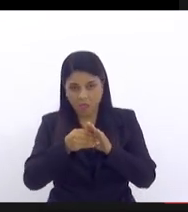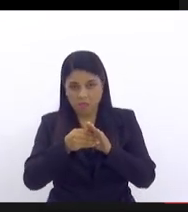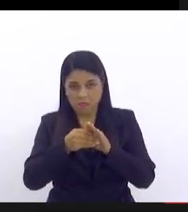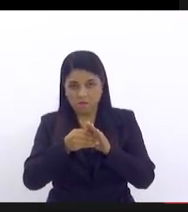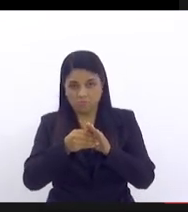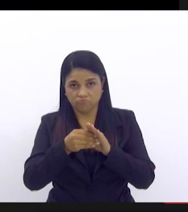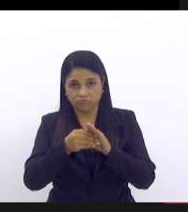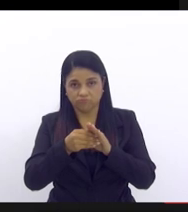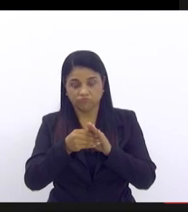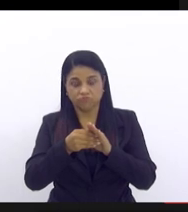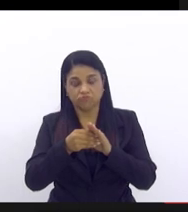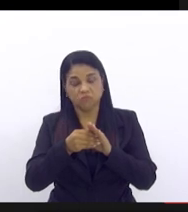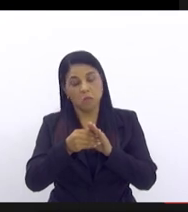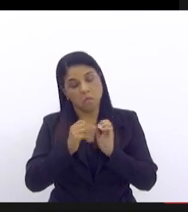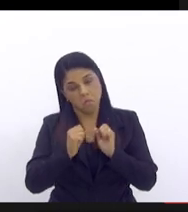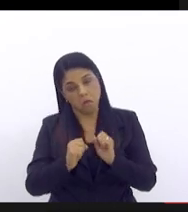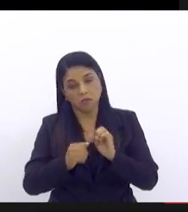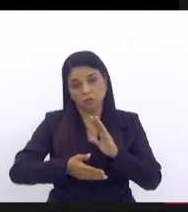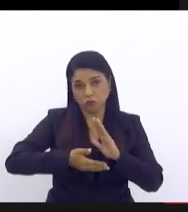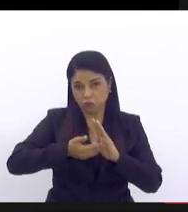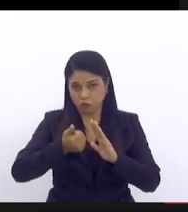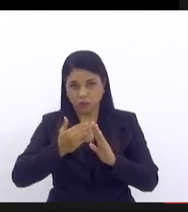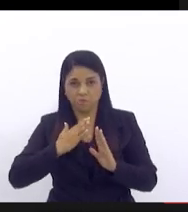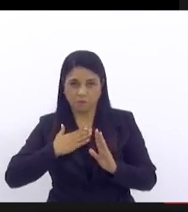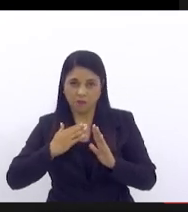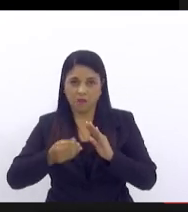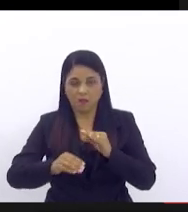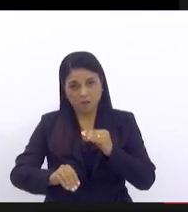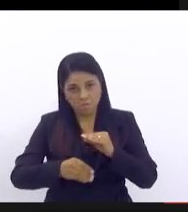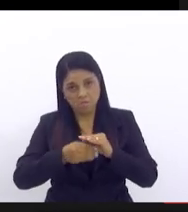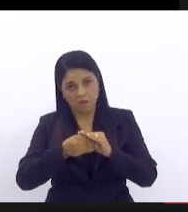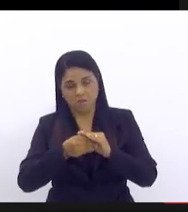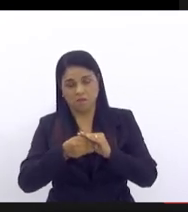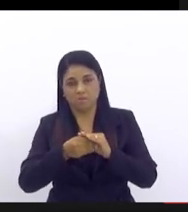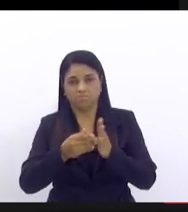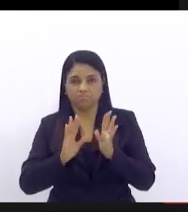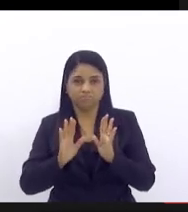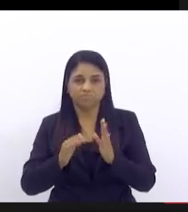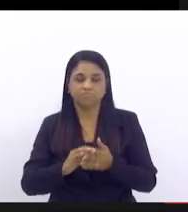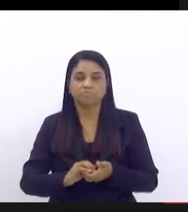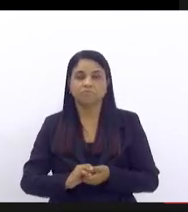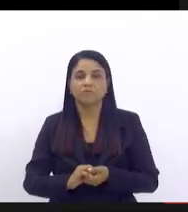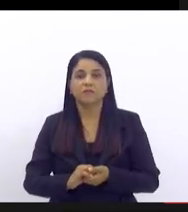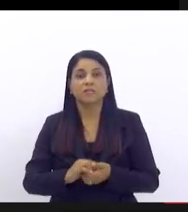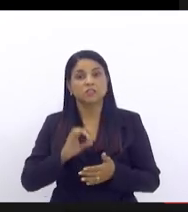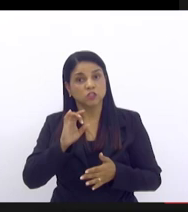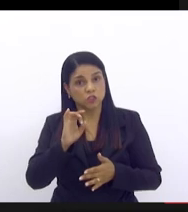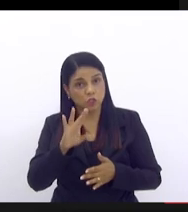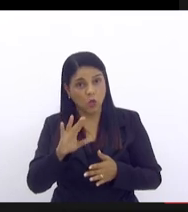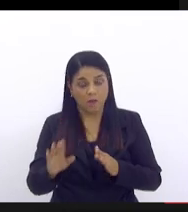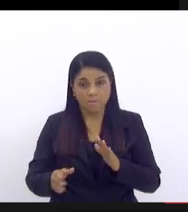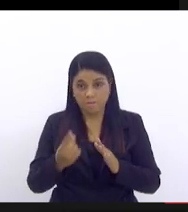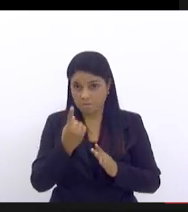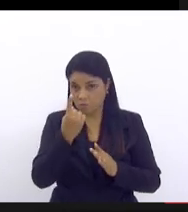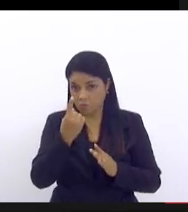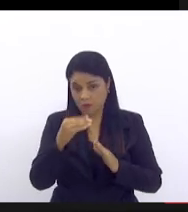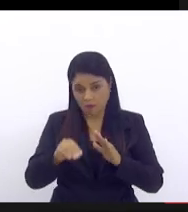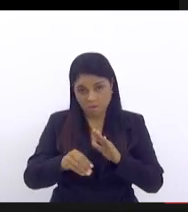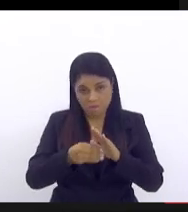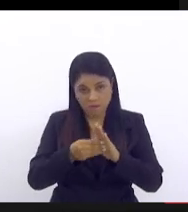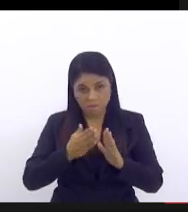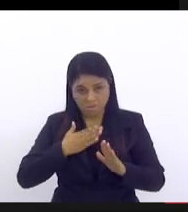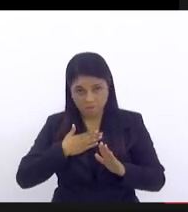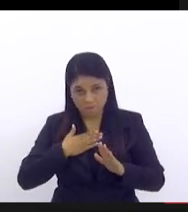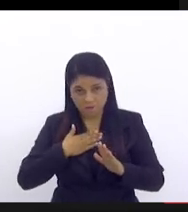questão que ela prospere. Pode te retirar, depois ele dá um jeito mais à frente, tá? Se for só a minha emenda que atrapalha o projeto a